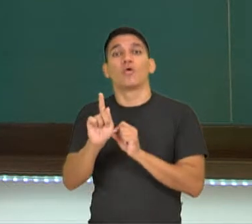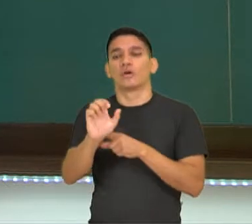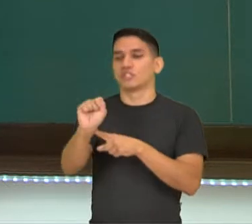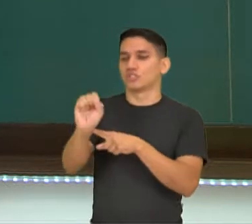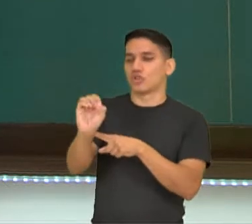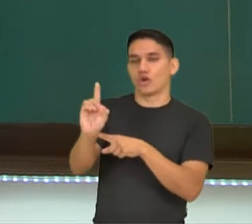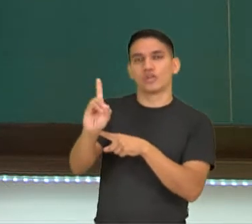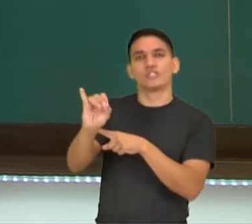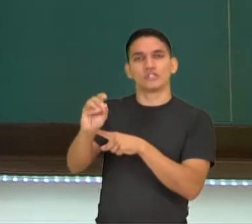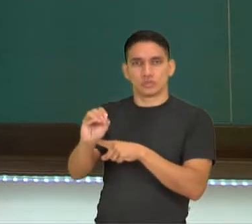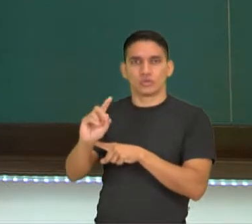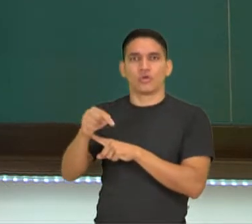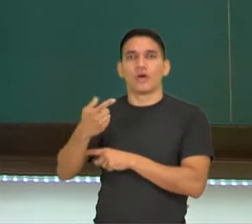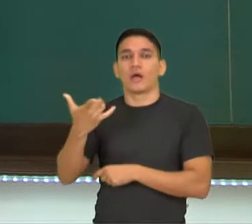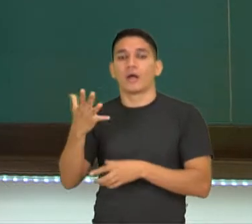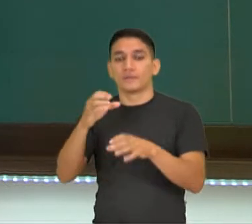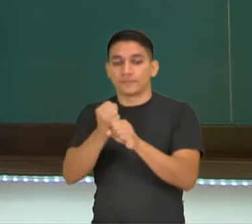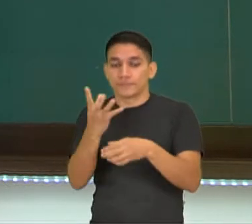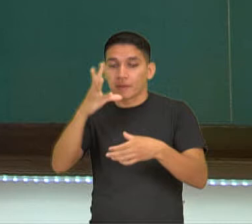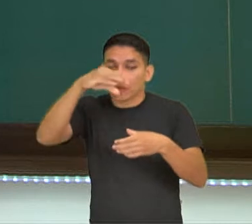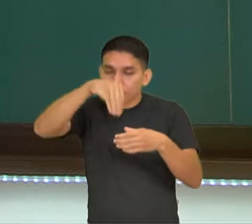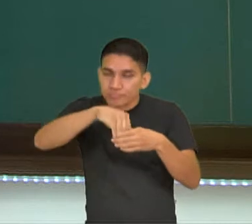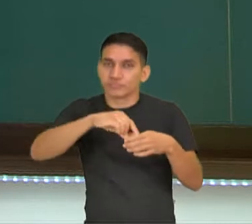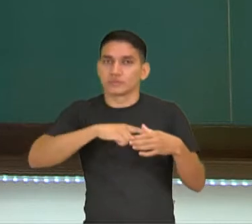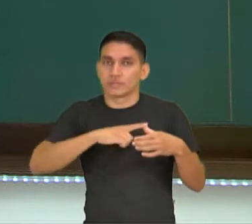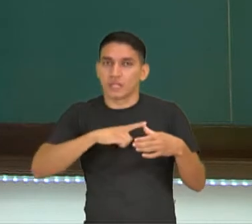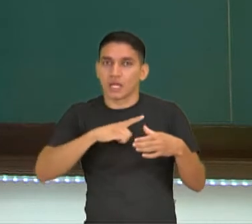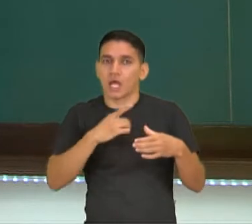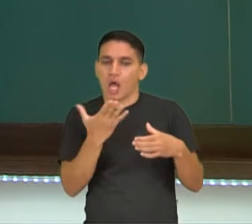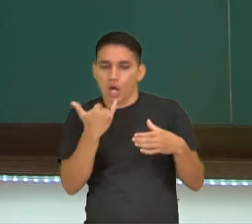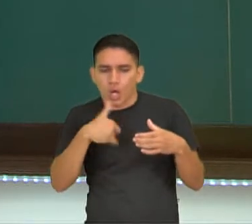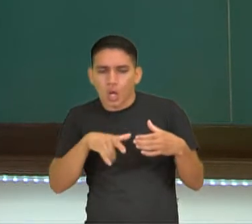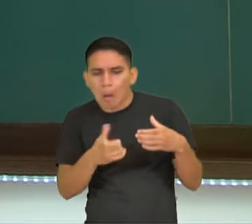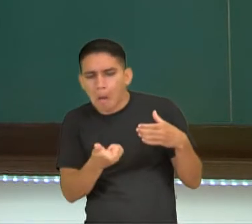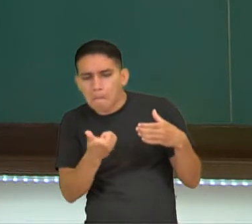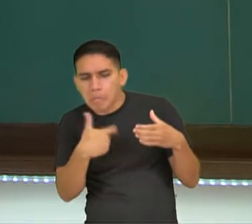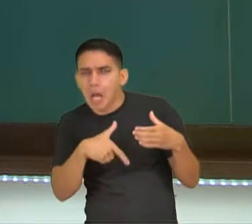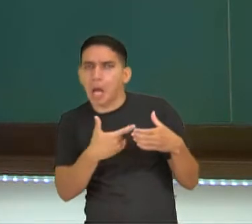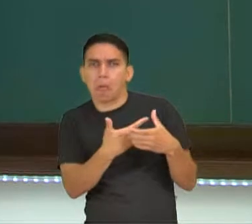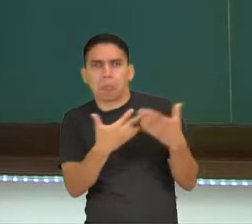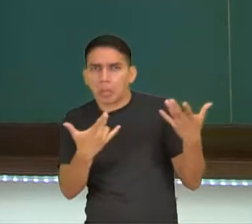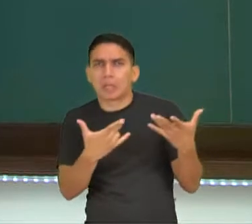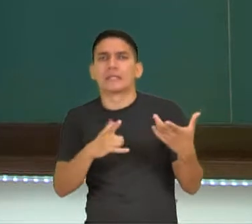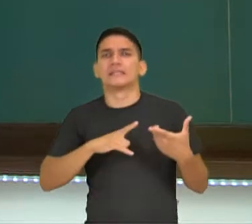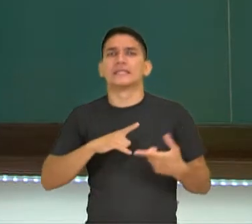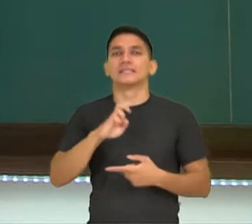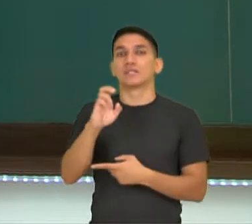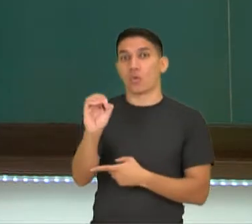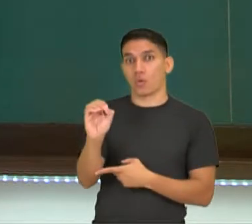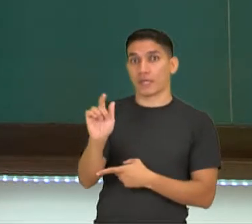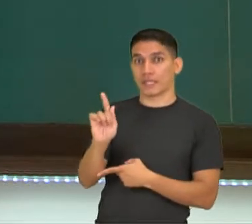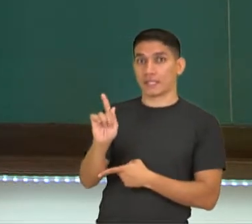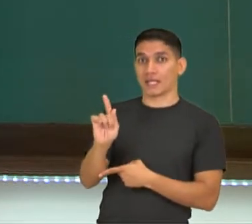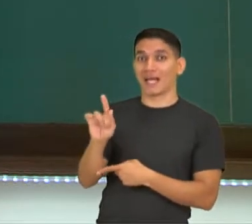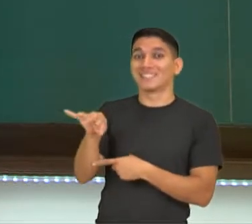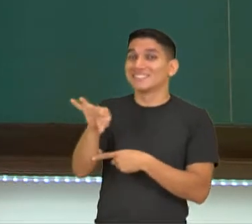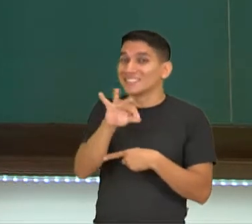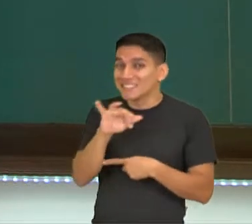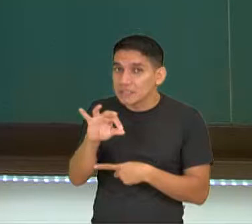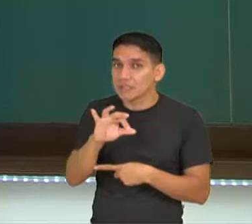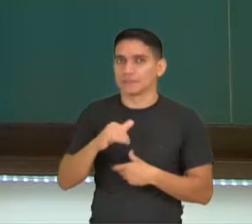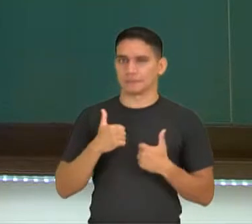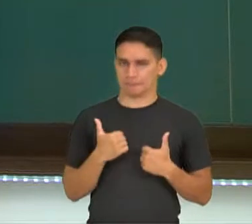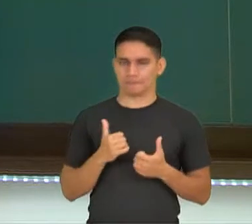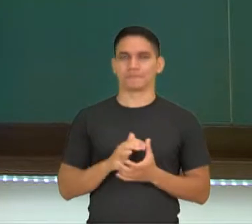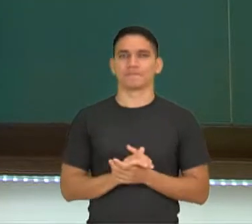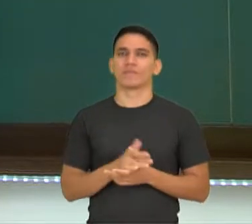nós temos numa alimentação, ou seja, num pacotinho com 50 gramas de sal, ok?